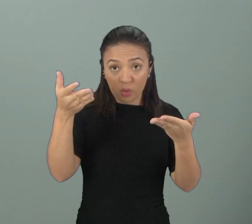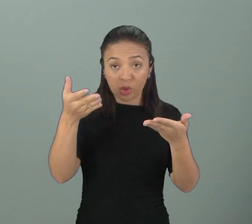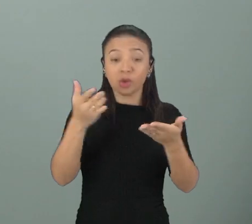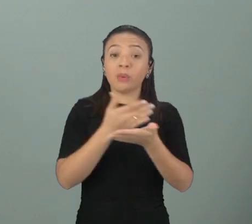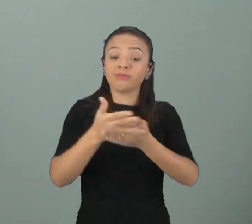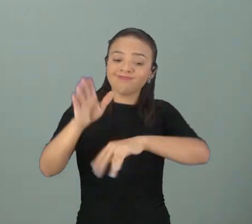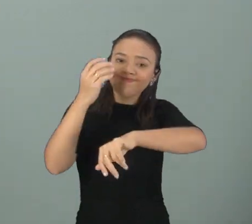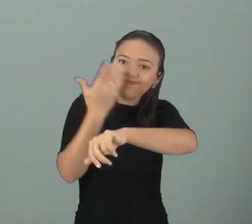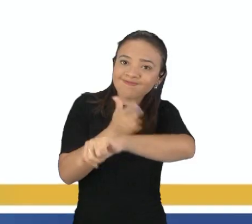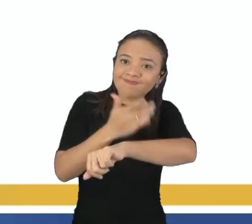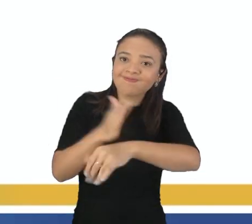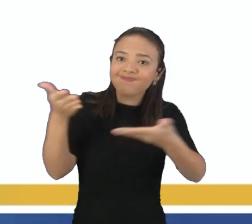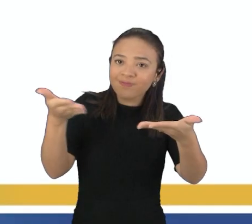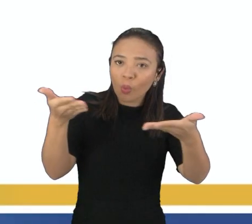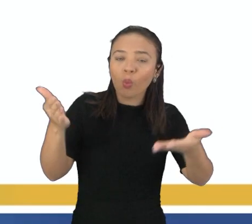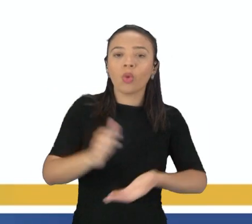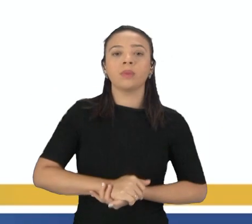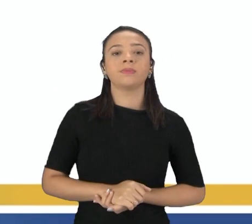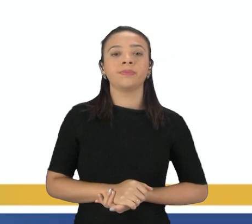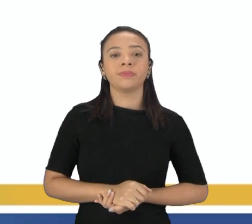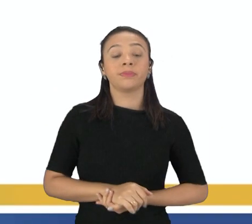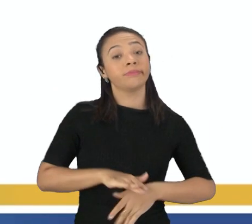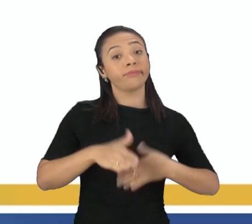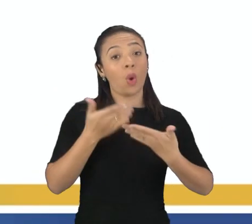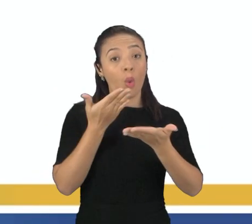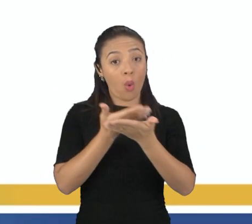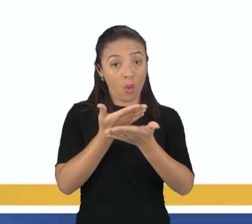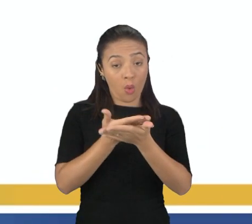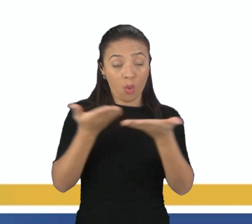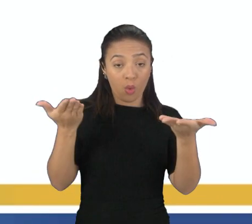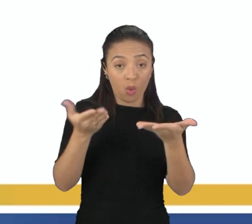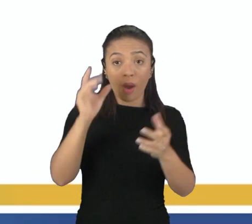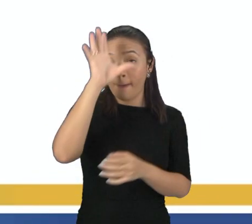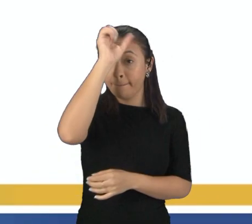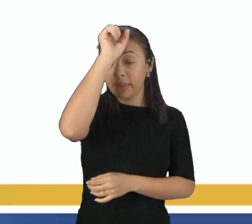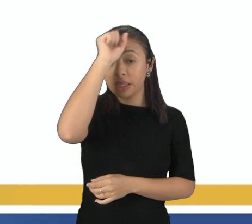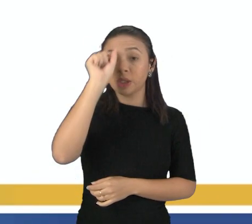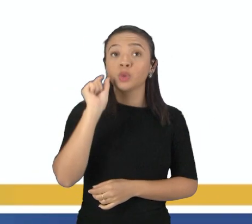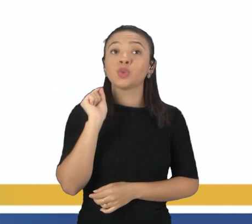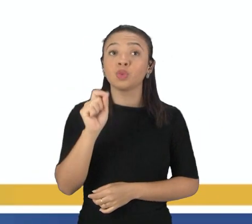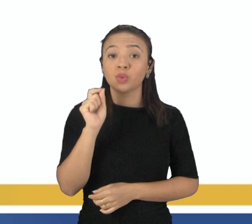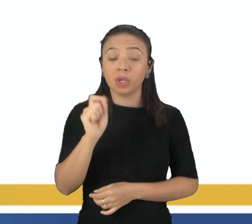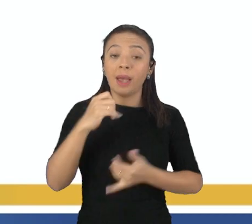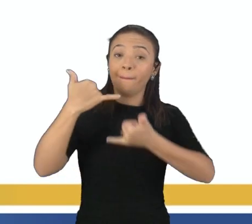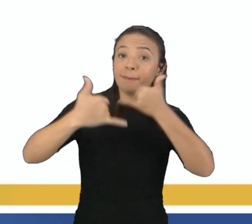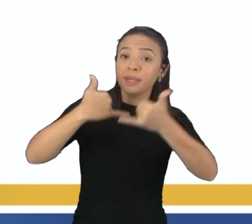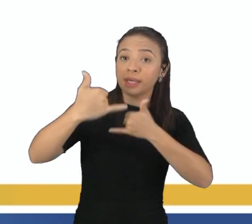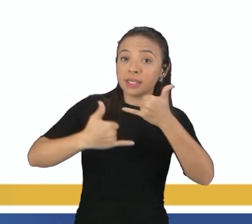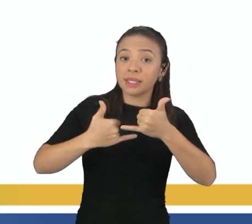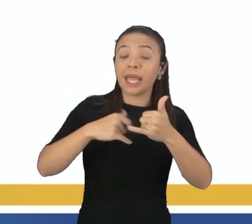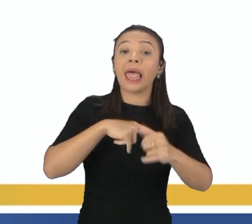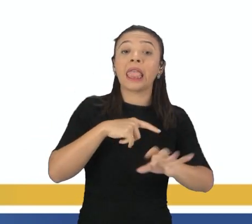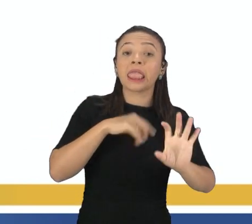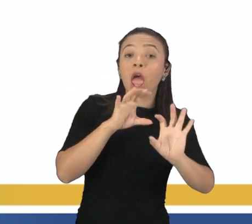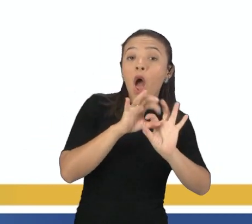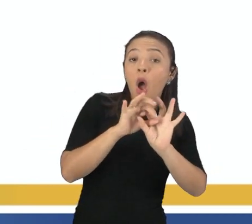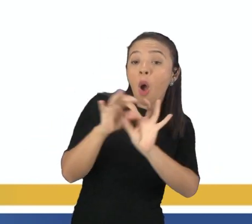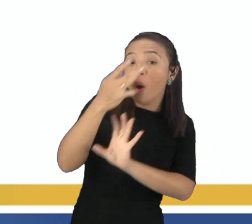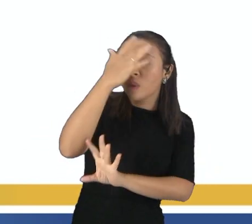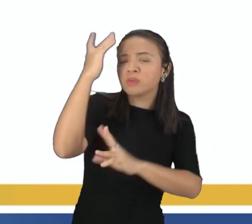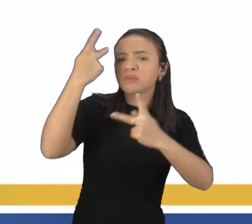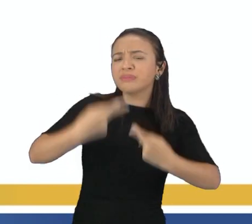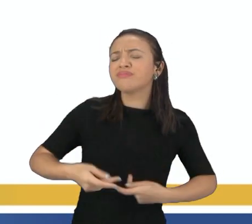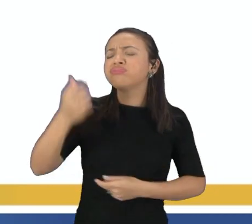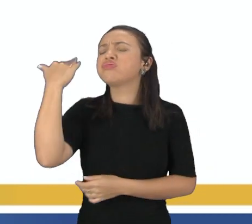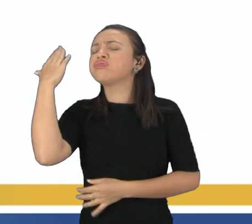exercitando rapidinho. Vamos lá! Na aula de hoje aprendemos que os jogos e as brincadeiras estão ligados ao homem